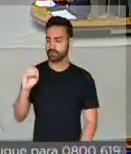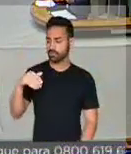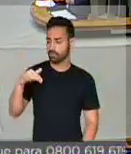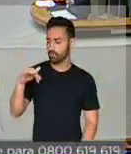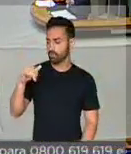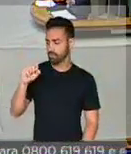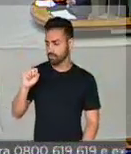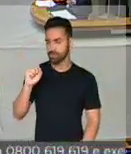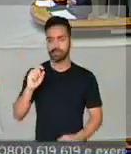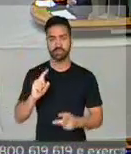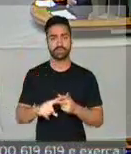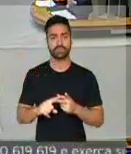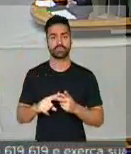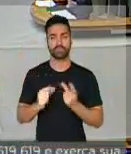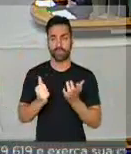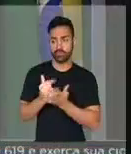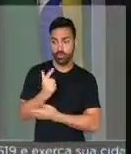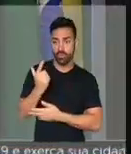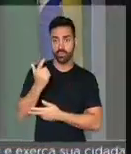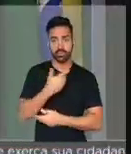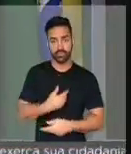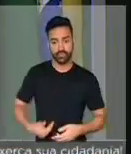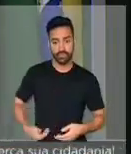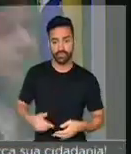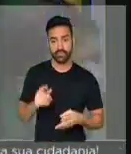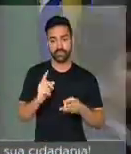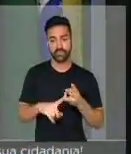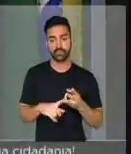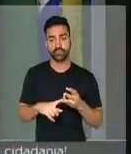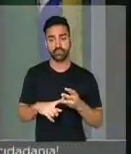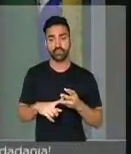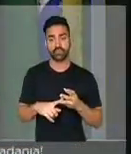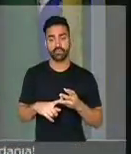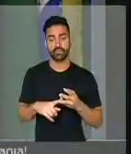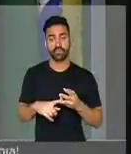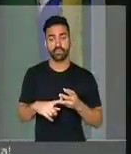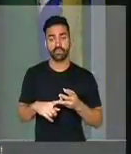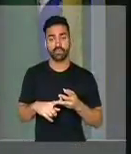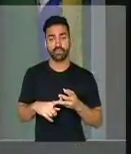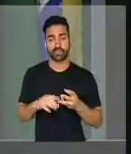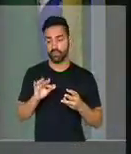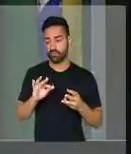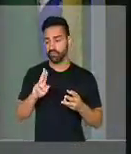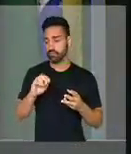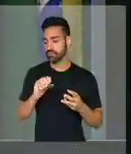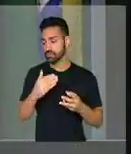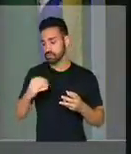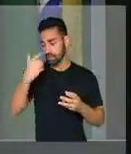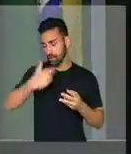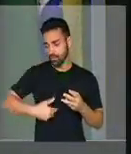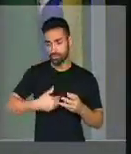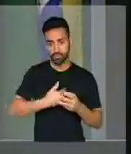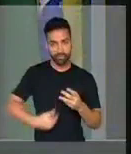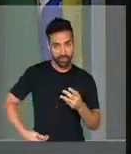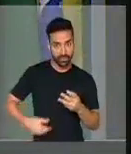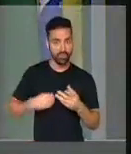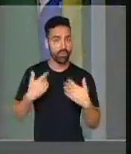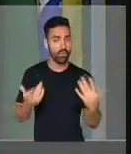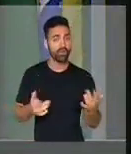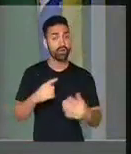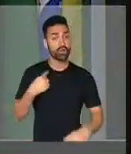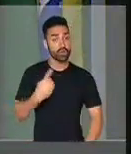contas públicas, das compras públicas, do exercício da função pública? Nós, deputados